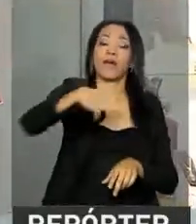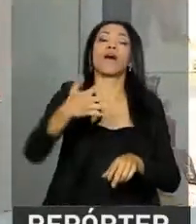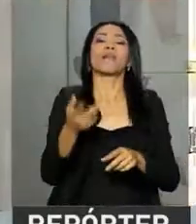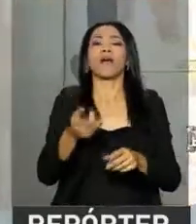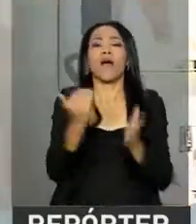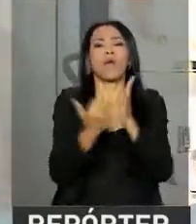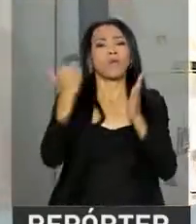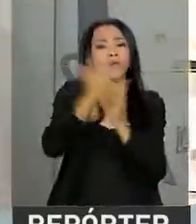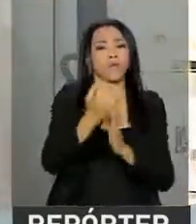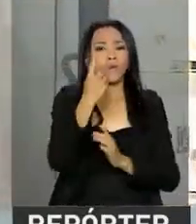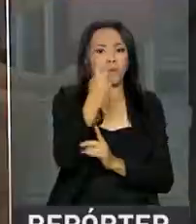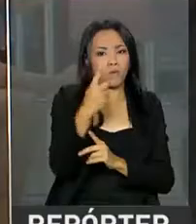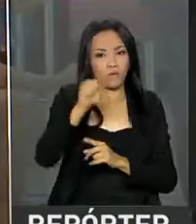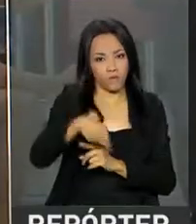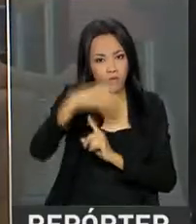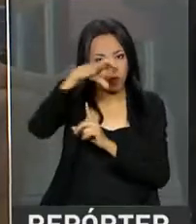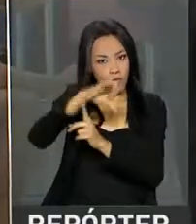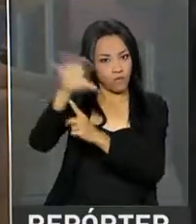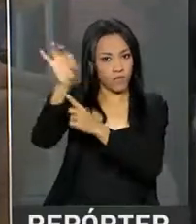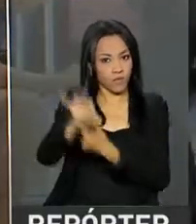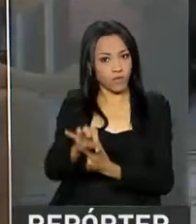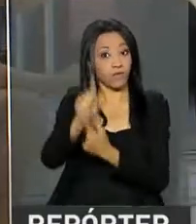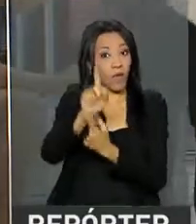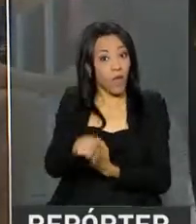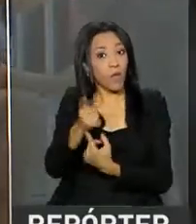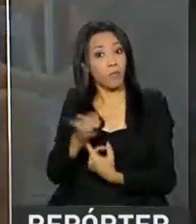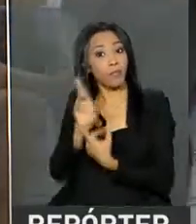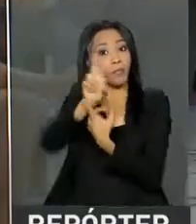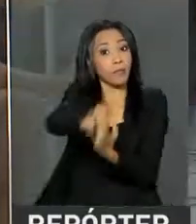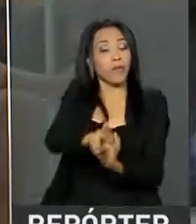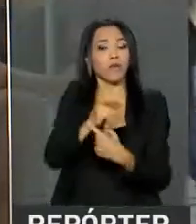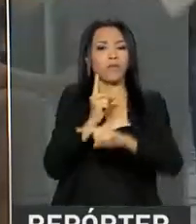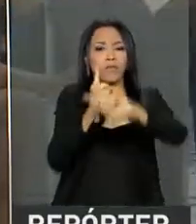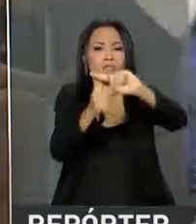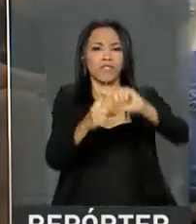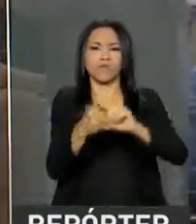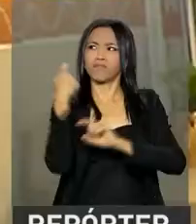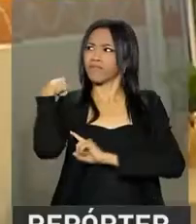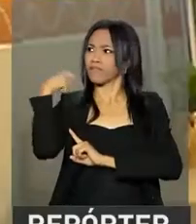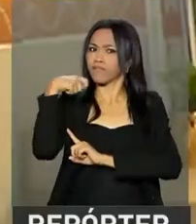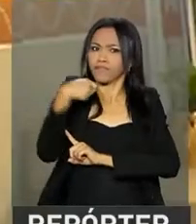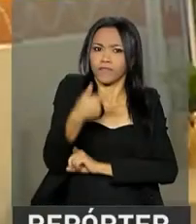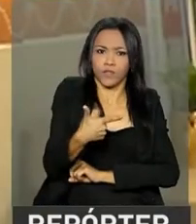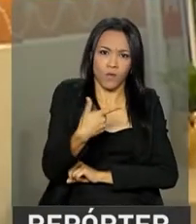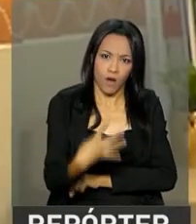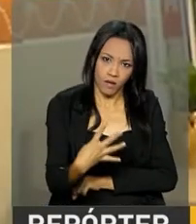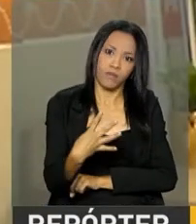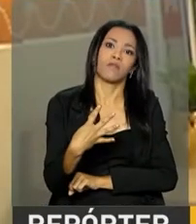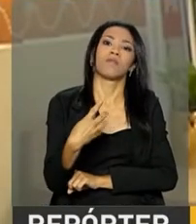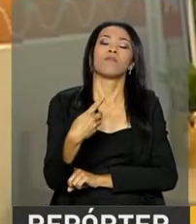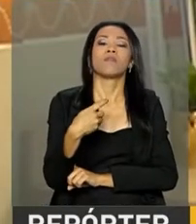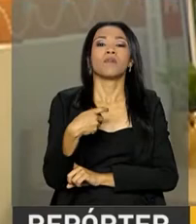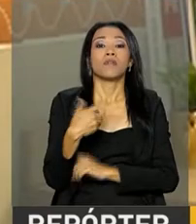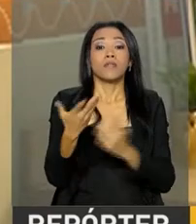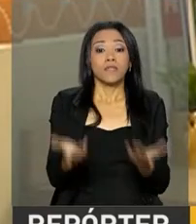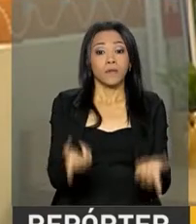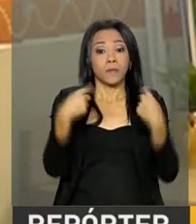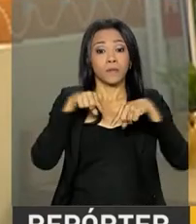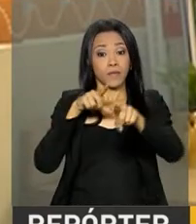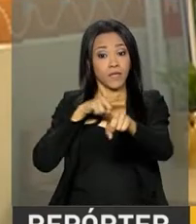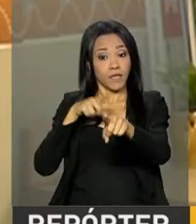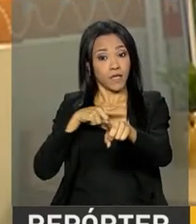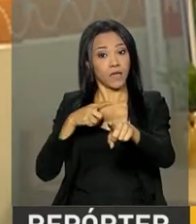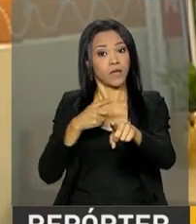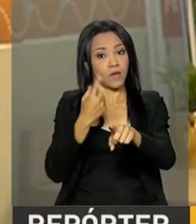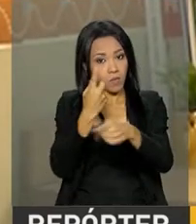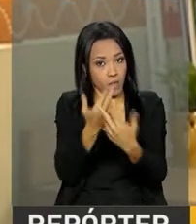1,9 por cento foi o primeiro resultado positivo em 24 meses você tem alguns fatores que estão melhores agora do que há um